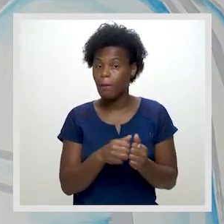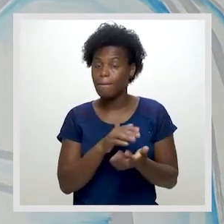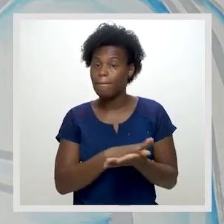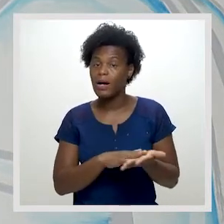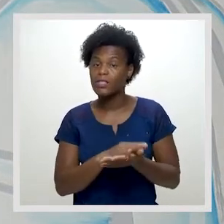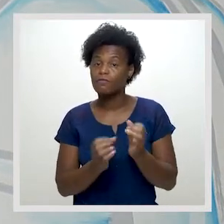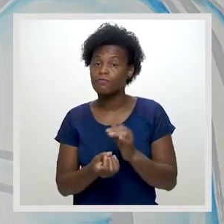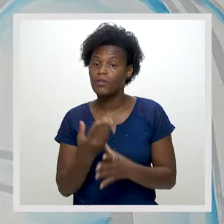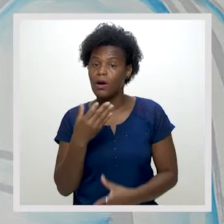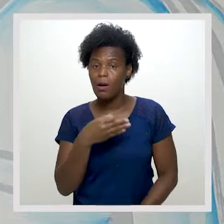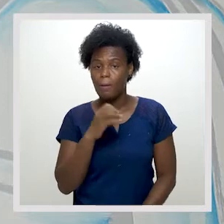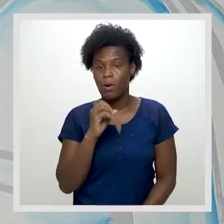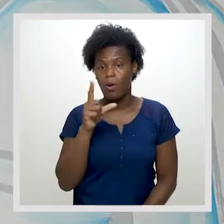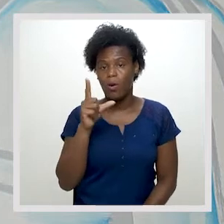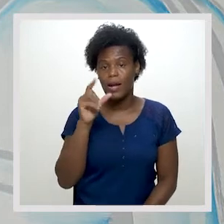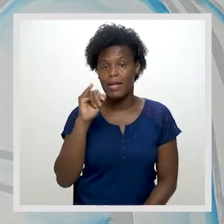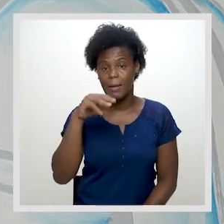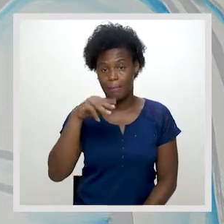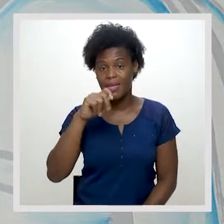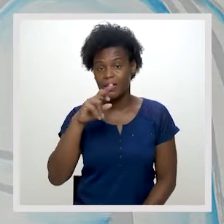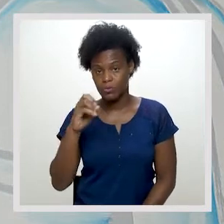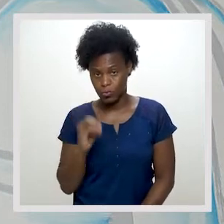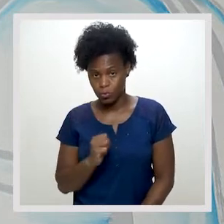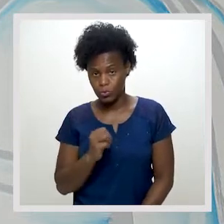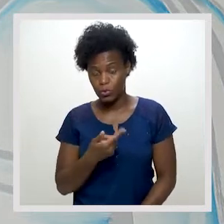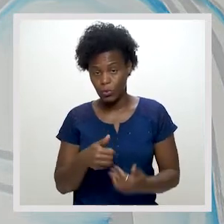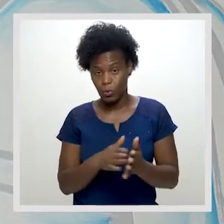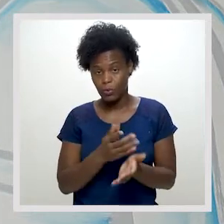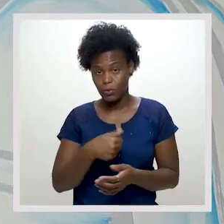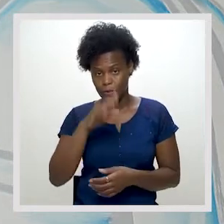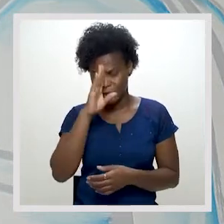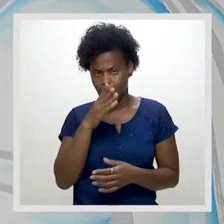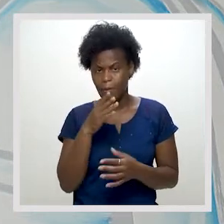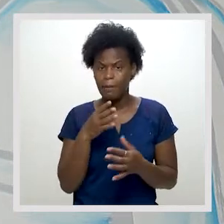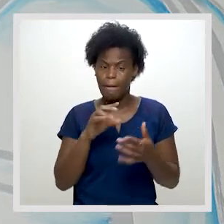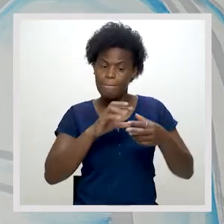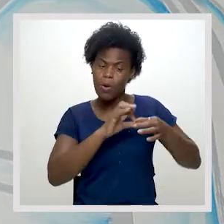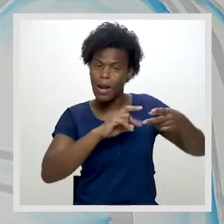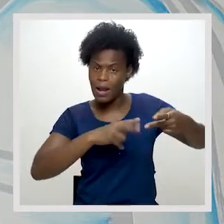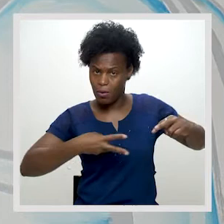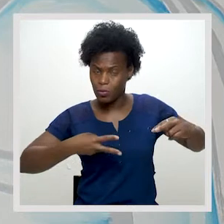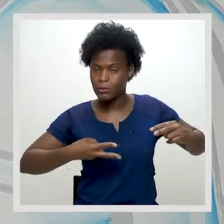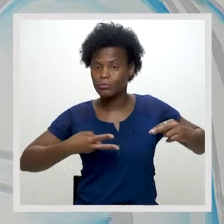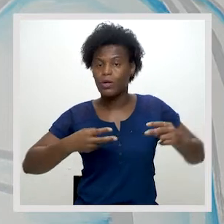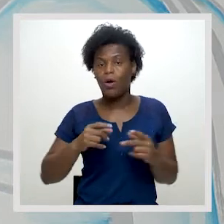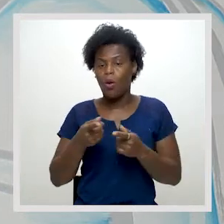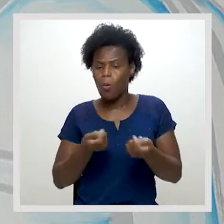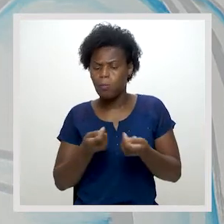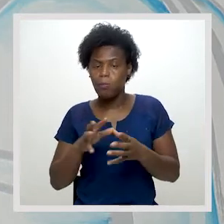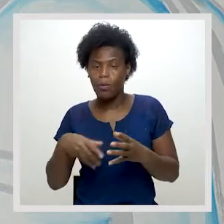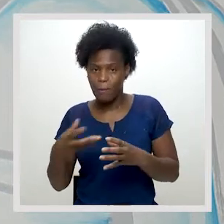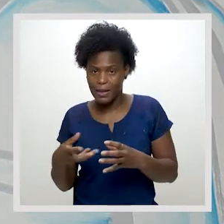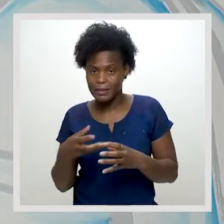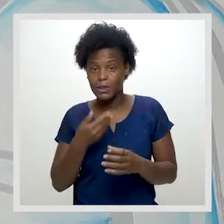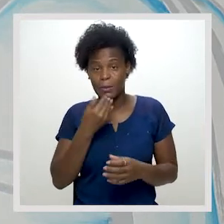dos polímeros. O que são polímeros, todos nós já o sabemos, são moléculas orgânicas complexas. E a